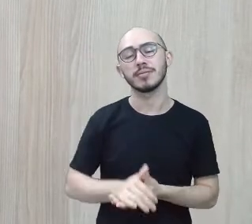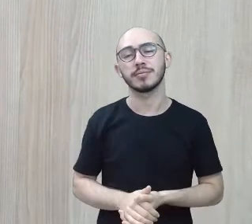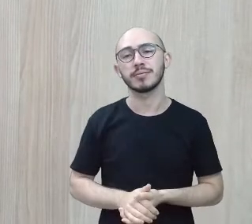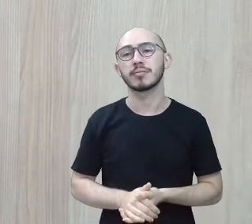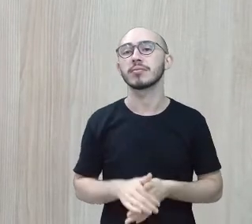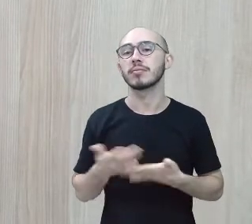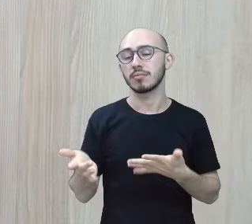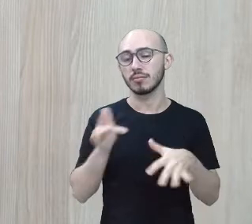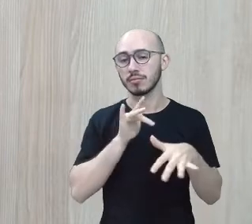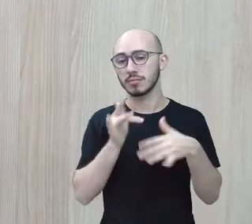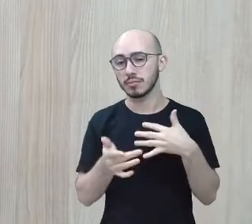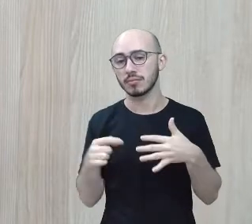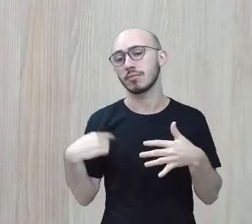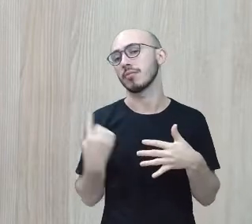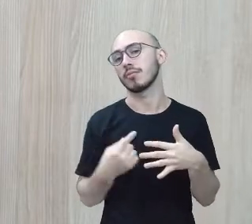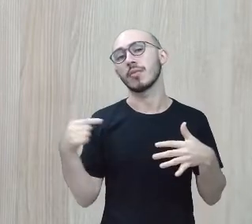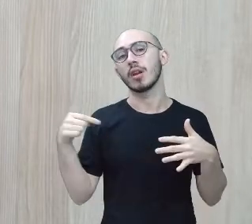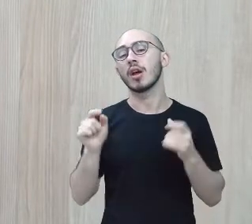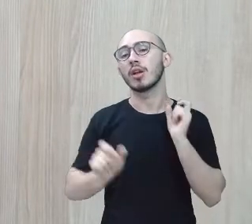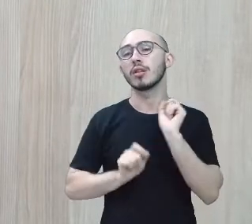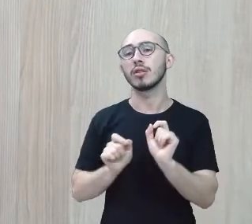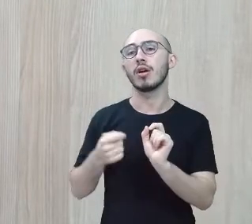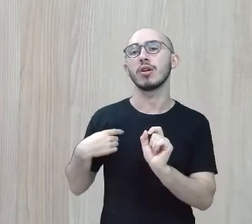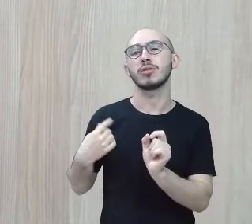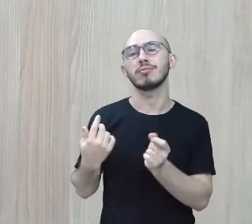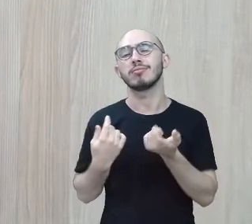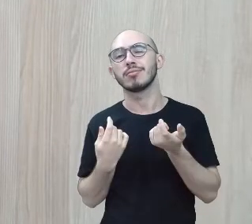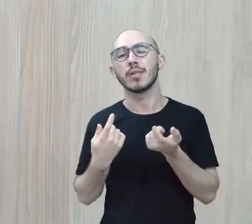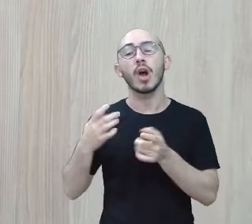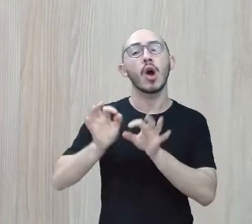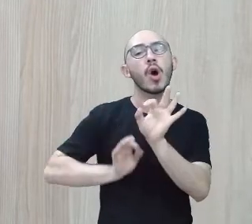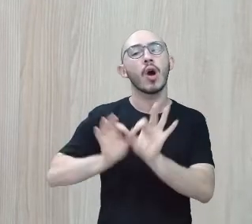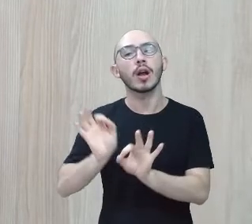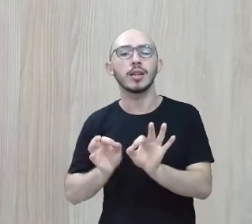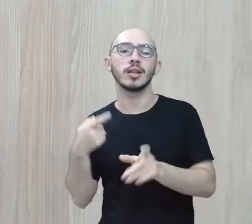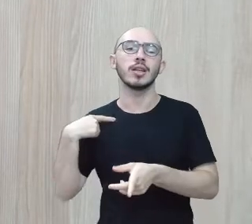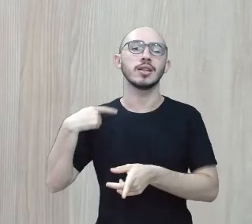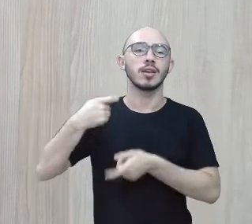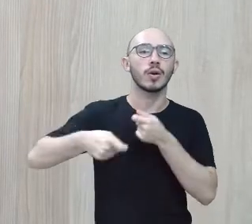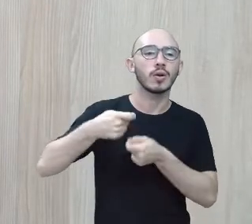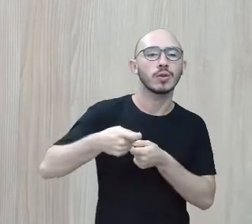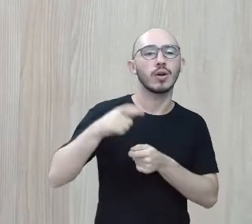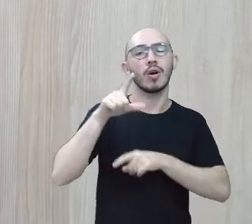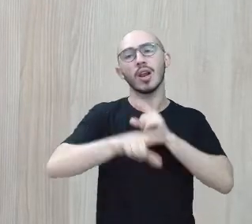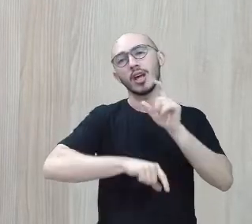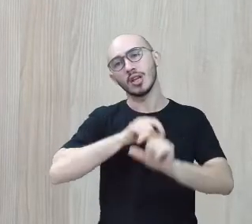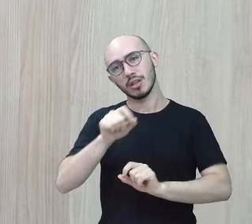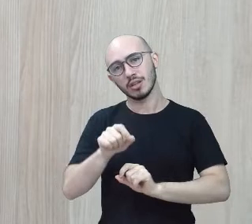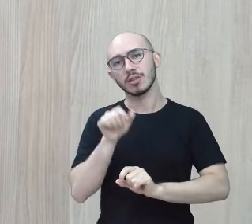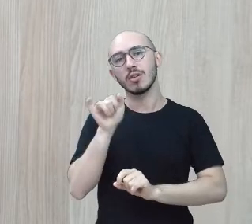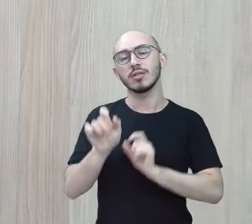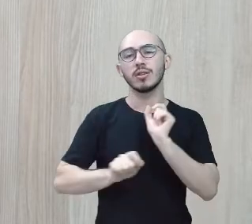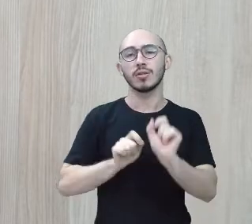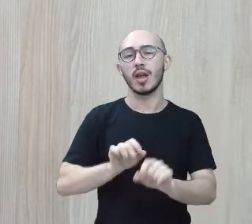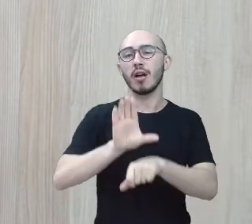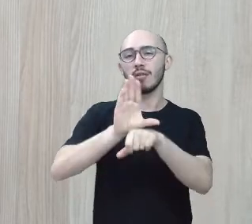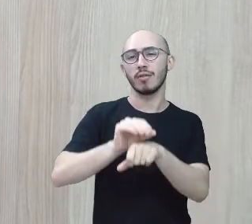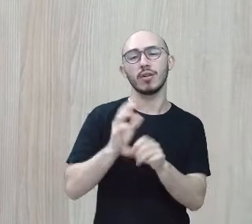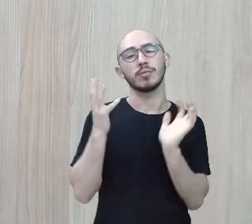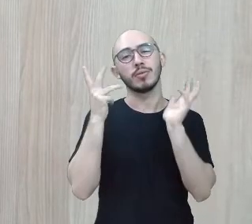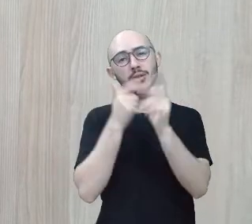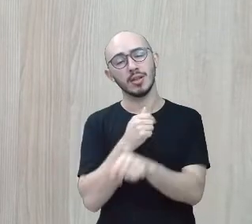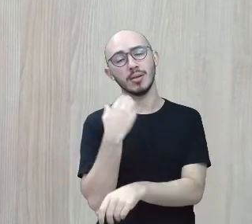rede social, a gente manipula, né? A gente só posta o que a gente quer. Quando a gente tá feliz, quando a gente tá bonito, arrumado.